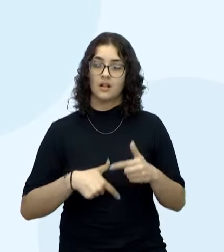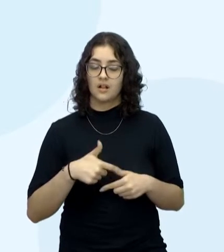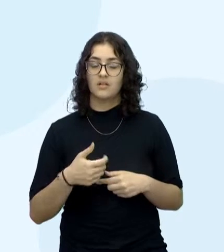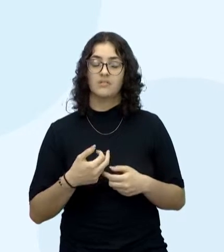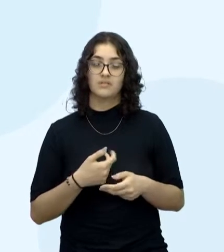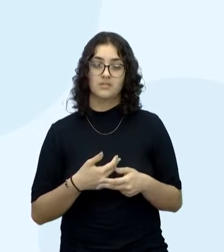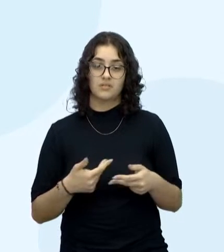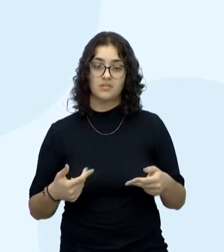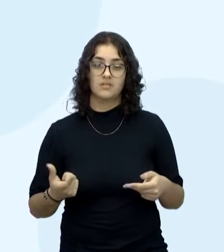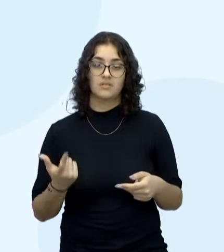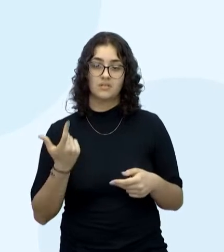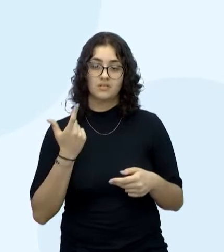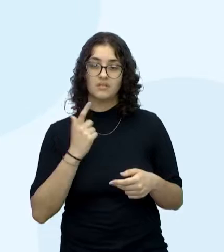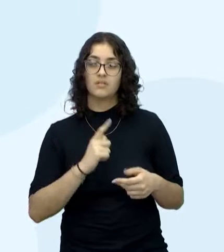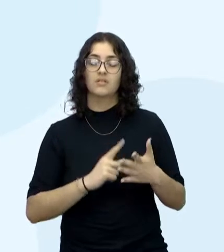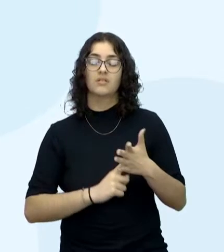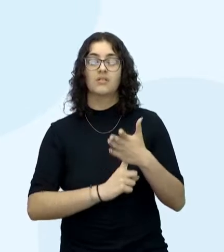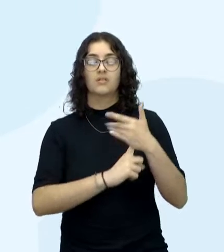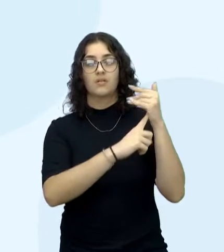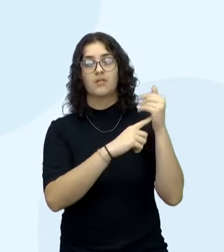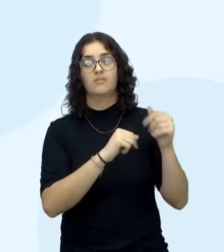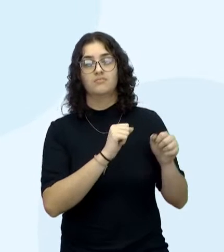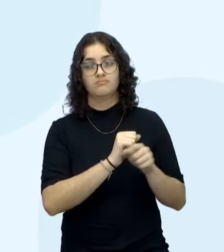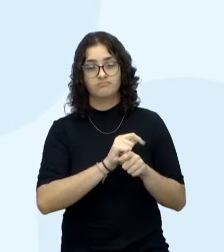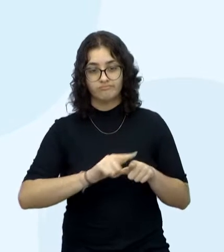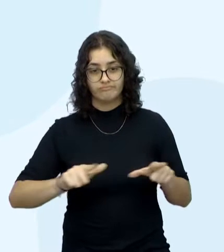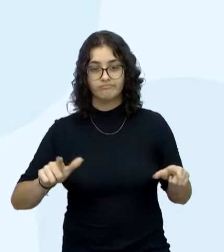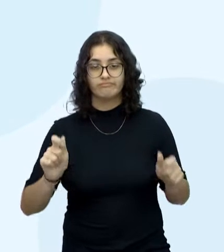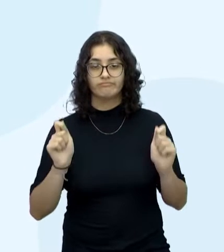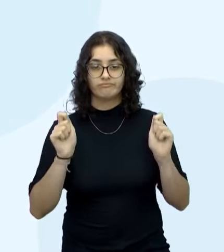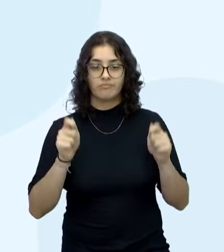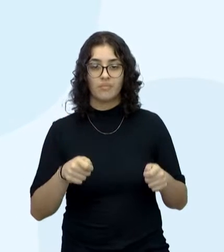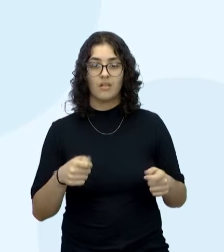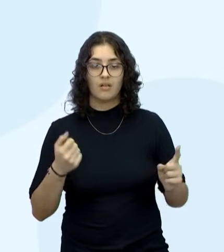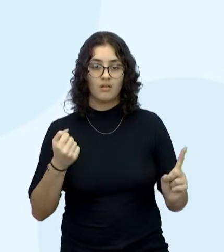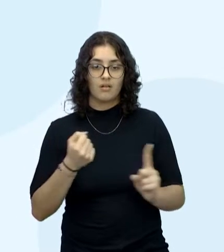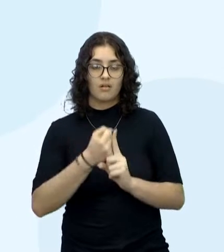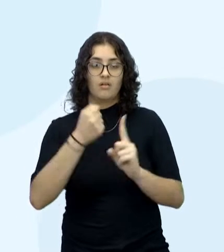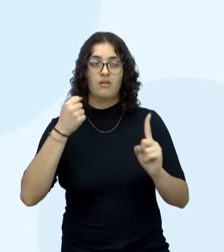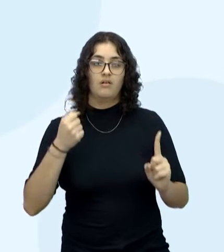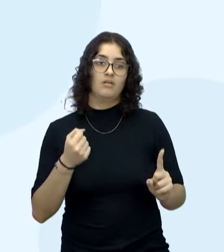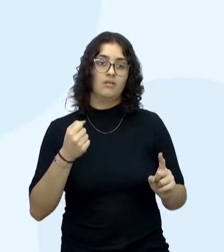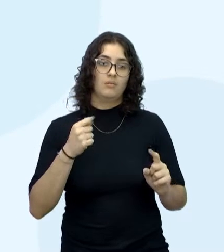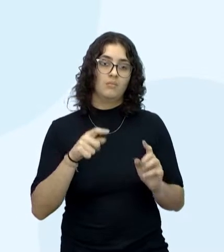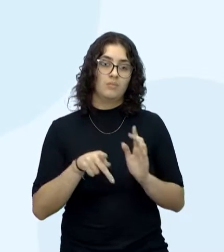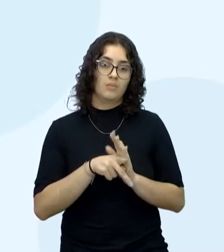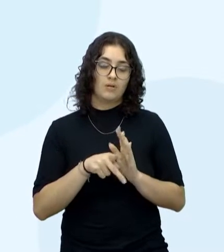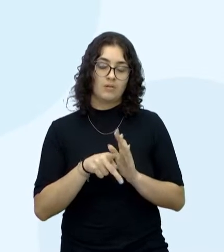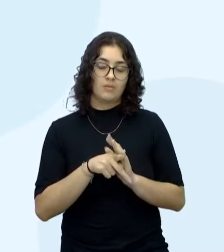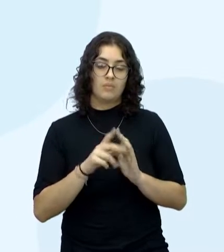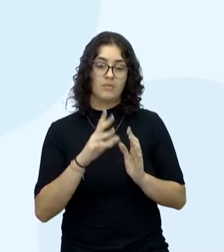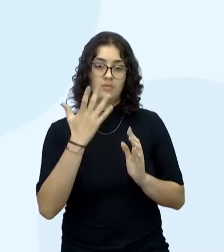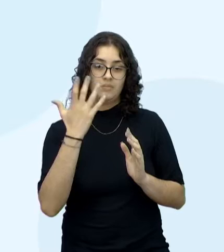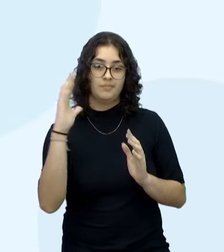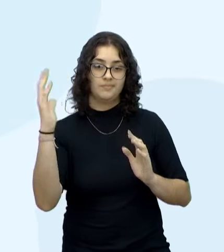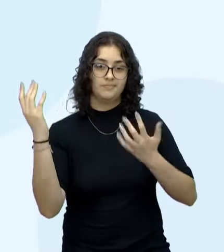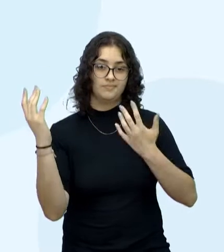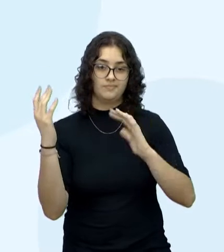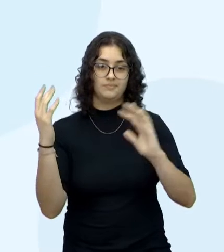serviços, né? Aderindo e melhorando tecnologias limpas que minimizem o impacto ambiental, né? A fim